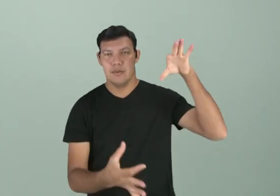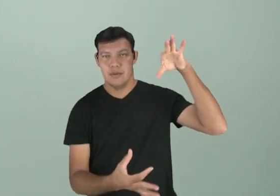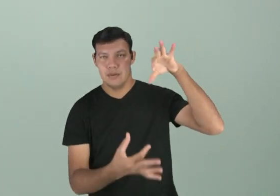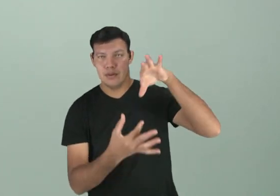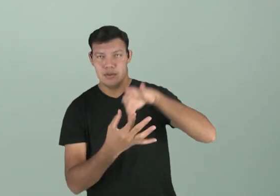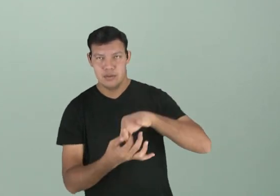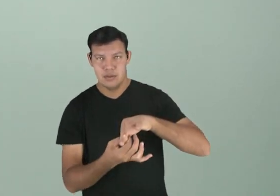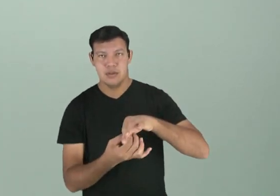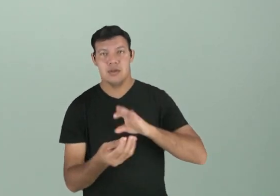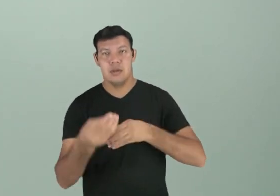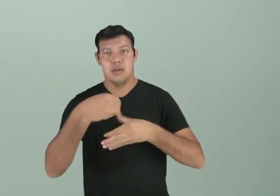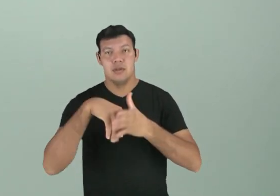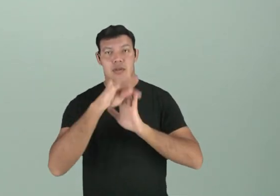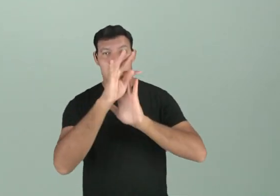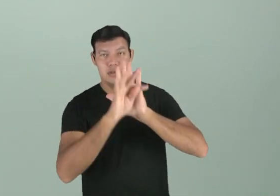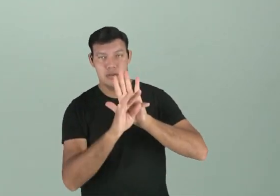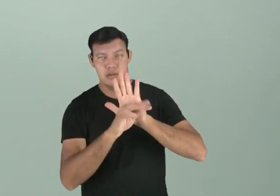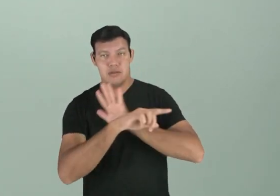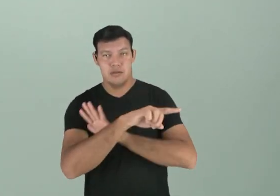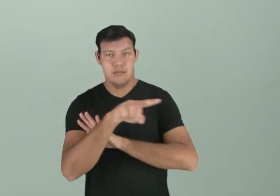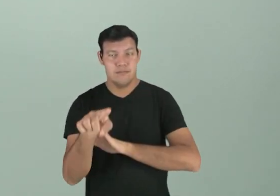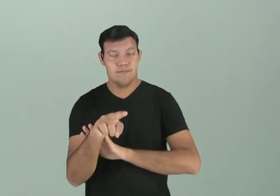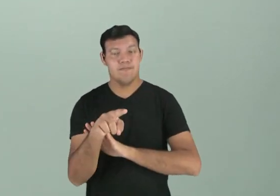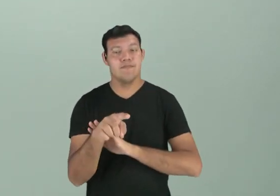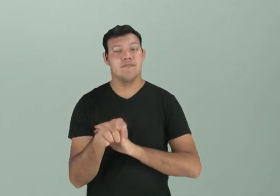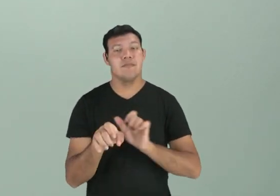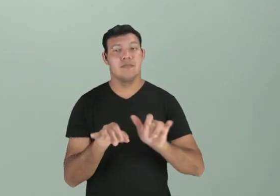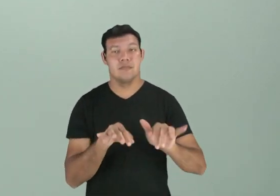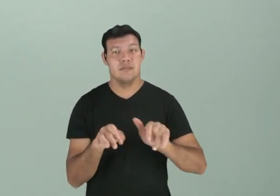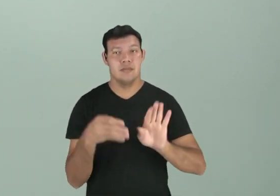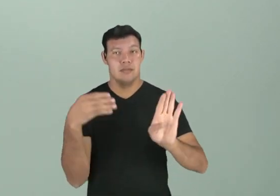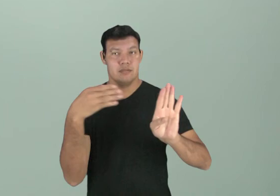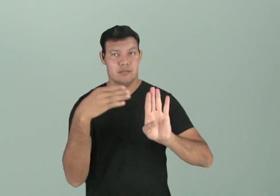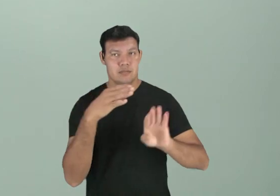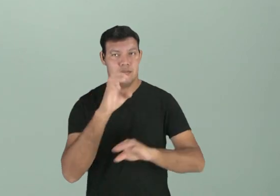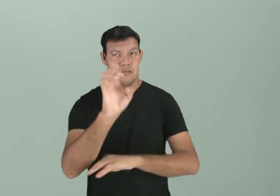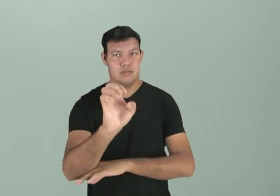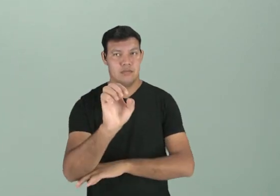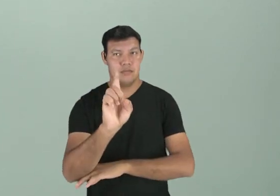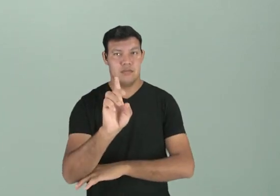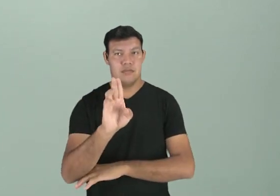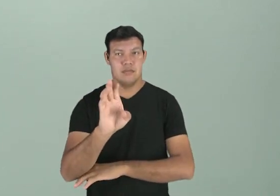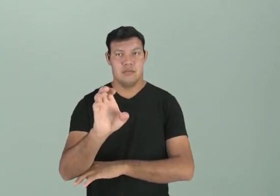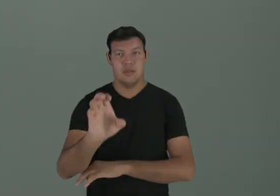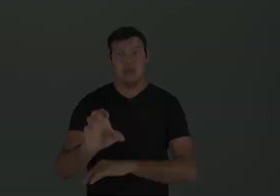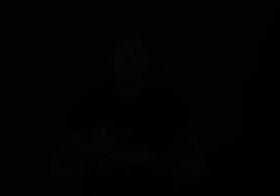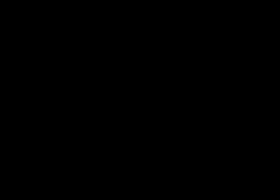de vocês. E acessem a plataforma Eduque Acre. Obrigada.